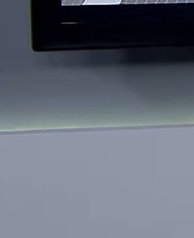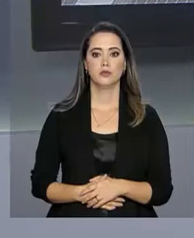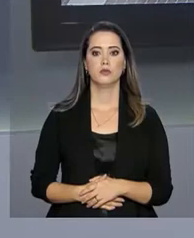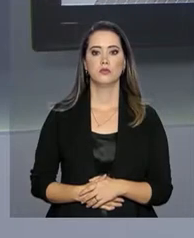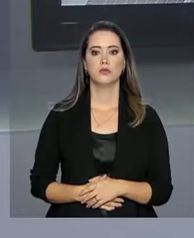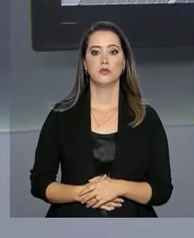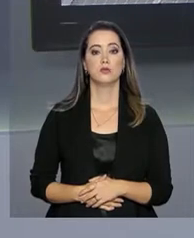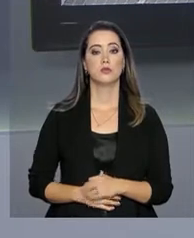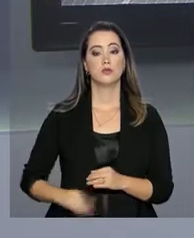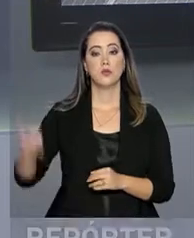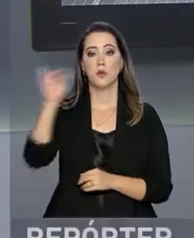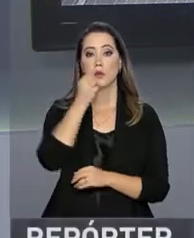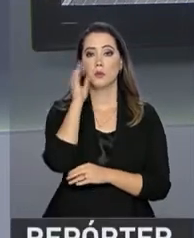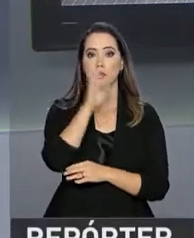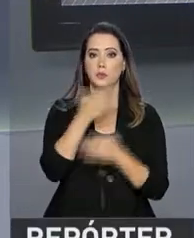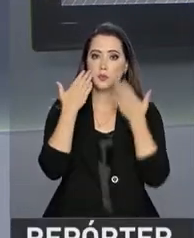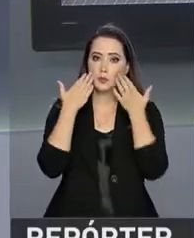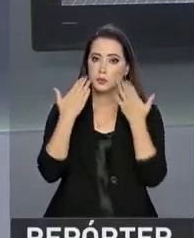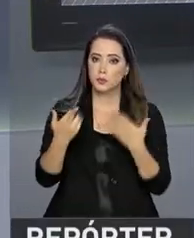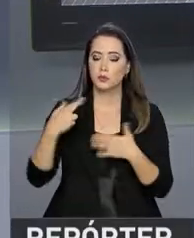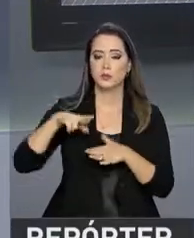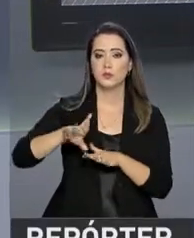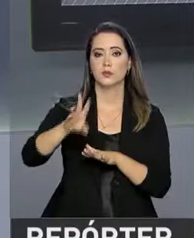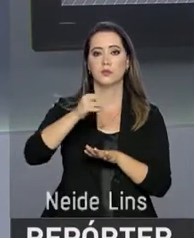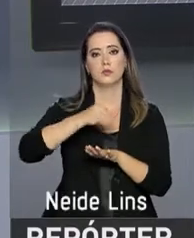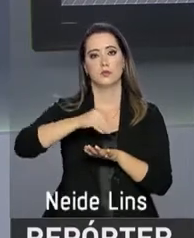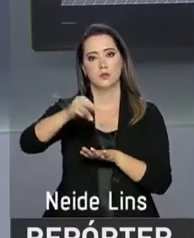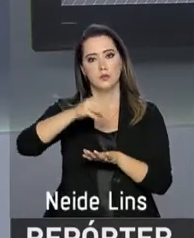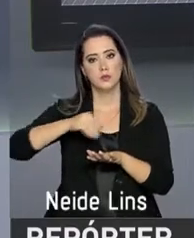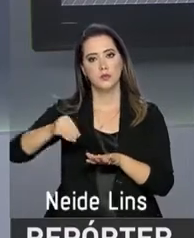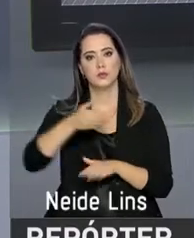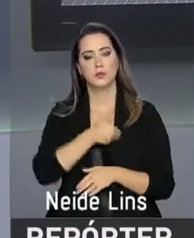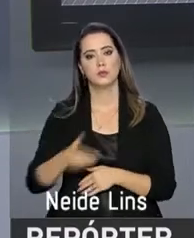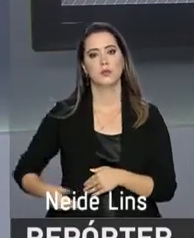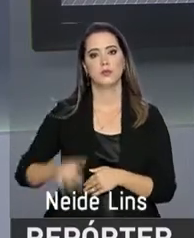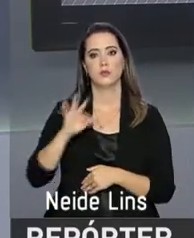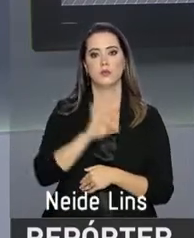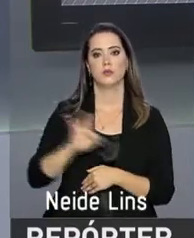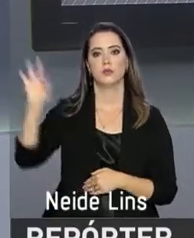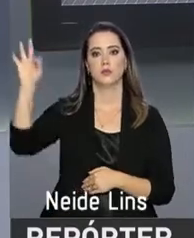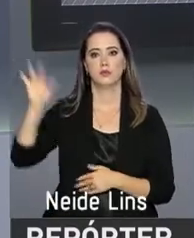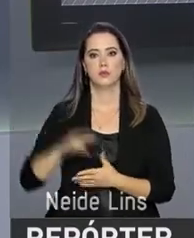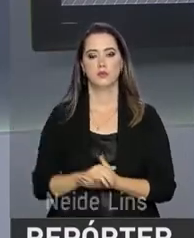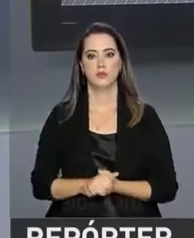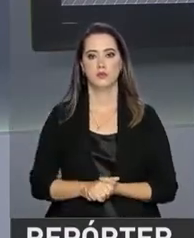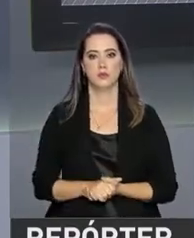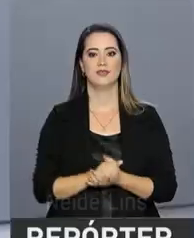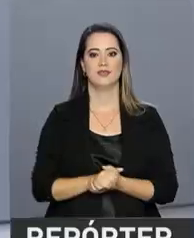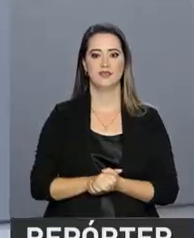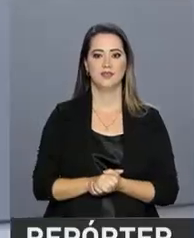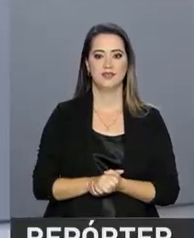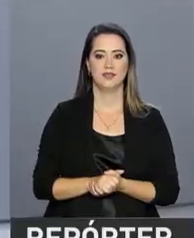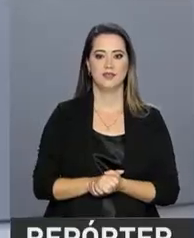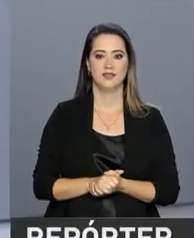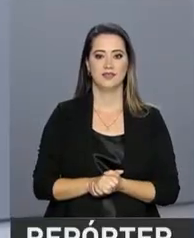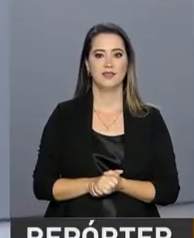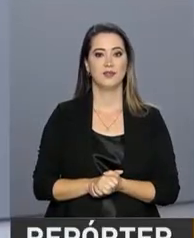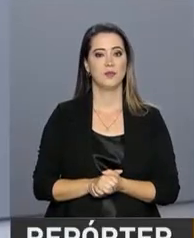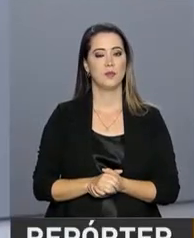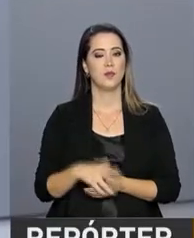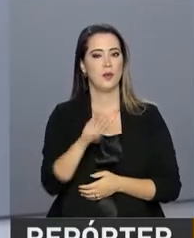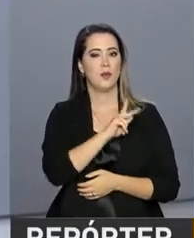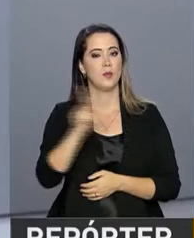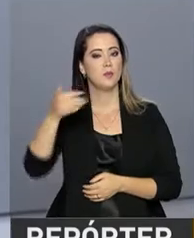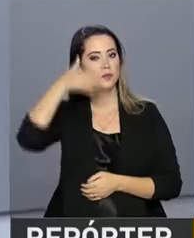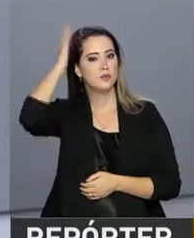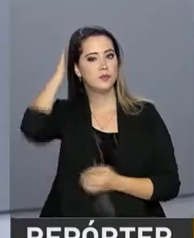olá boa tarde já estamos no ar com mais um repórter nbr as notícias do governo federal o presidente